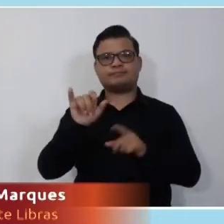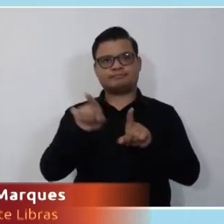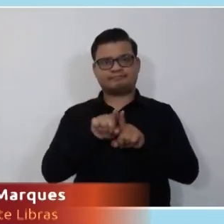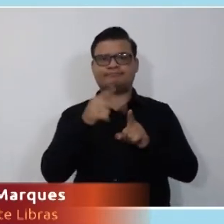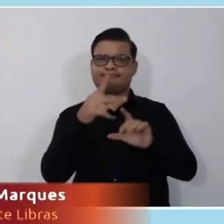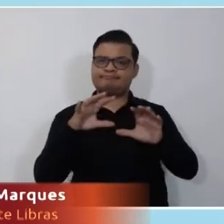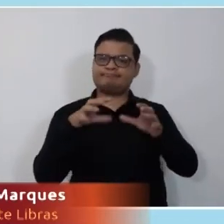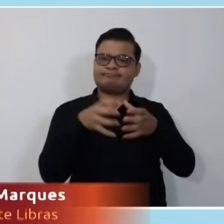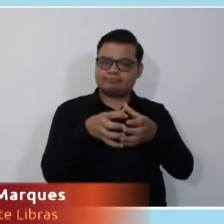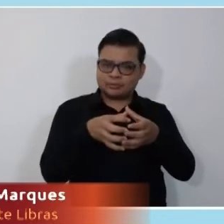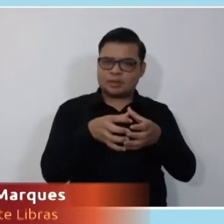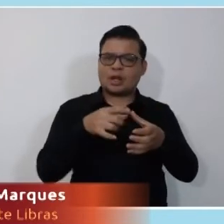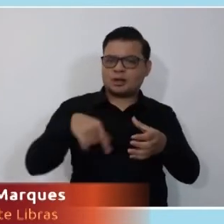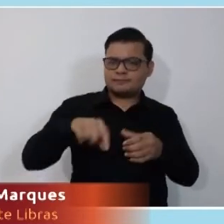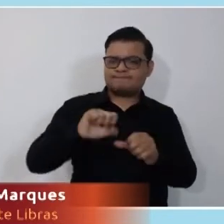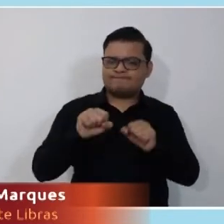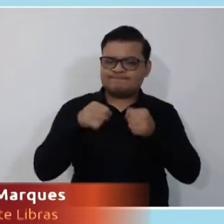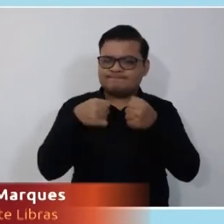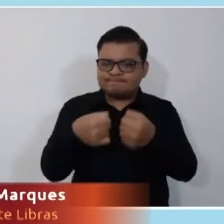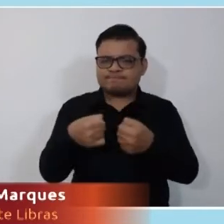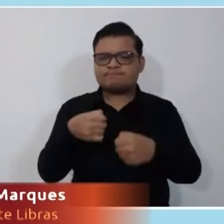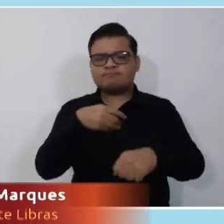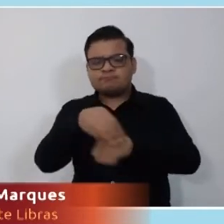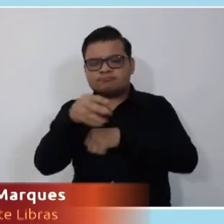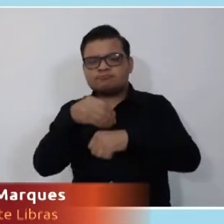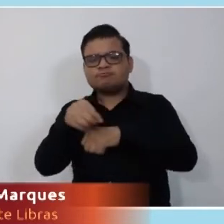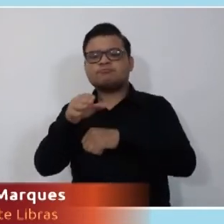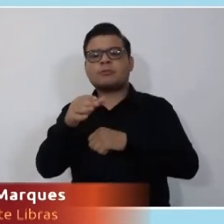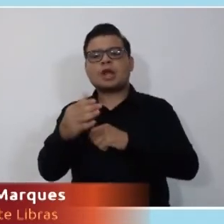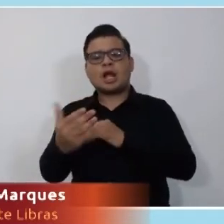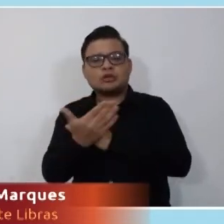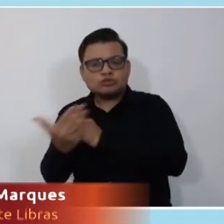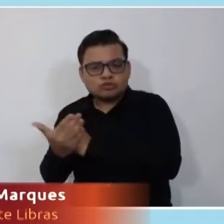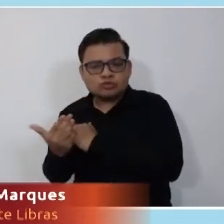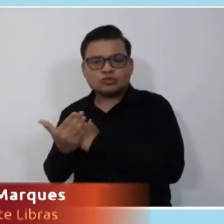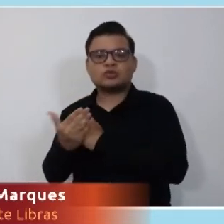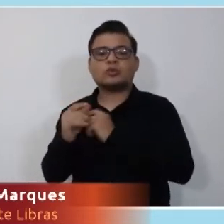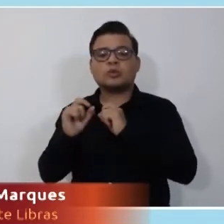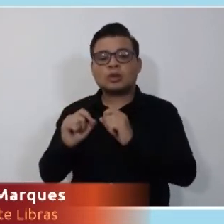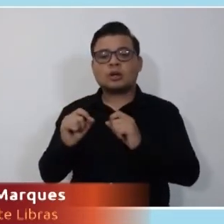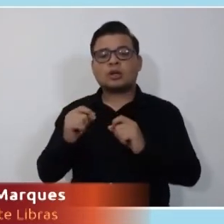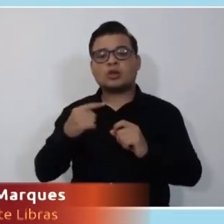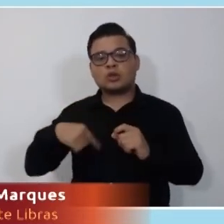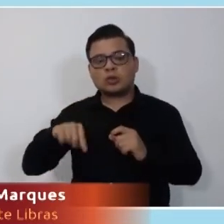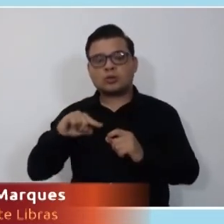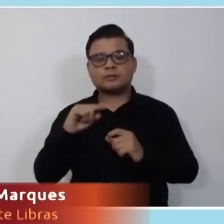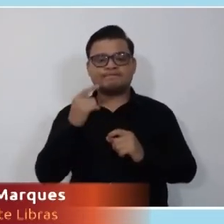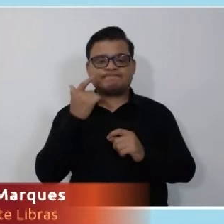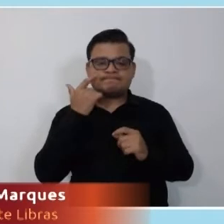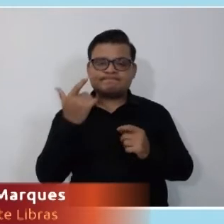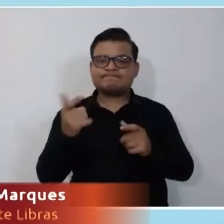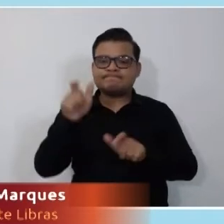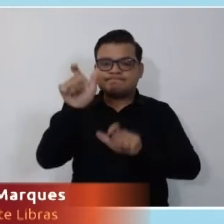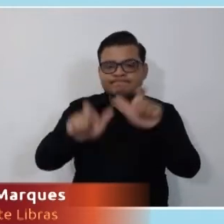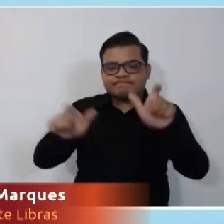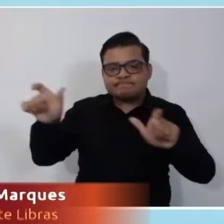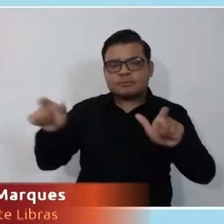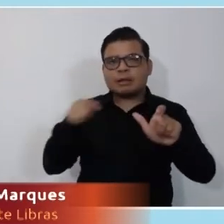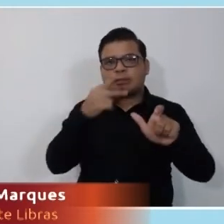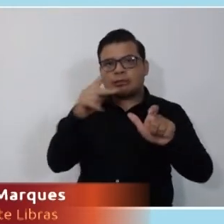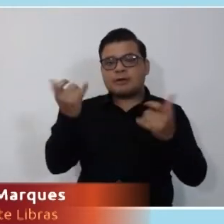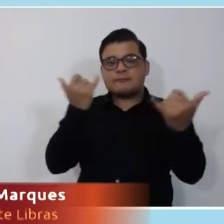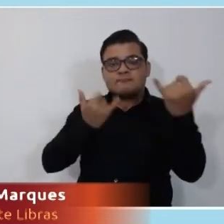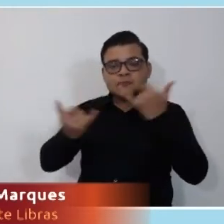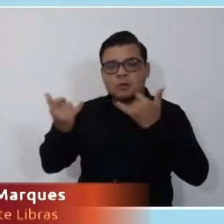nos orientar no sentido de buscar as melhores formas de abstrair das pessoas essas